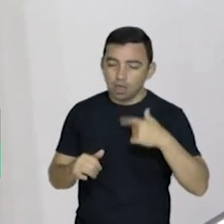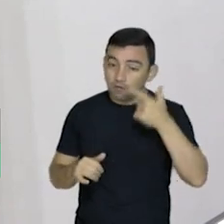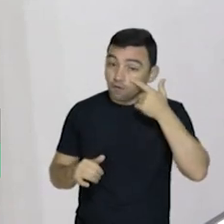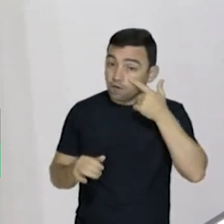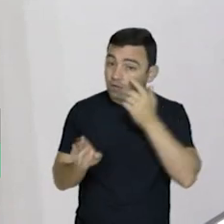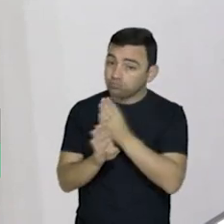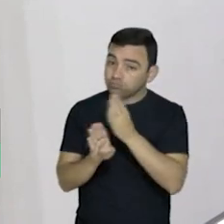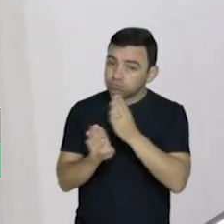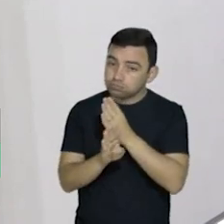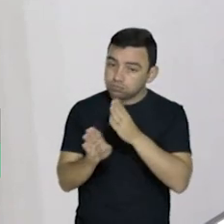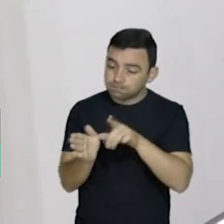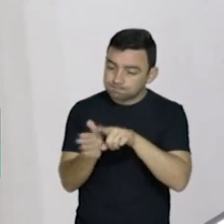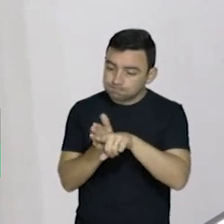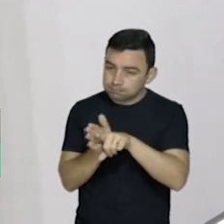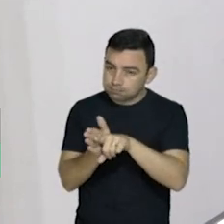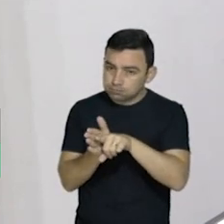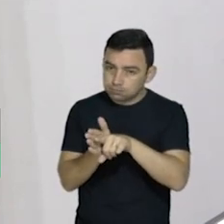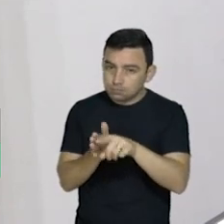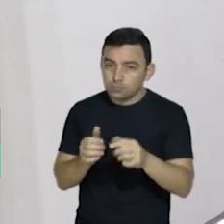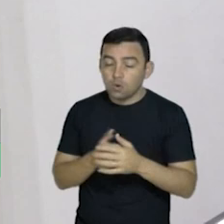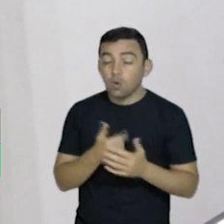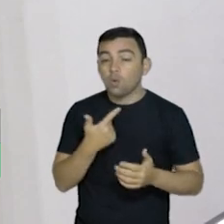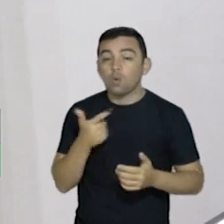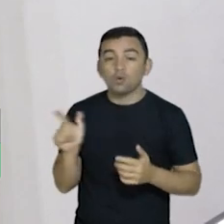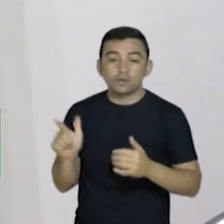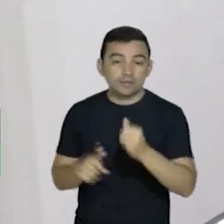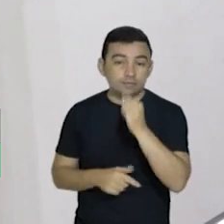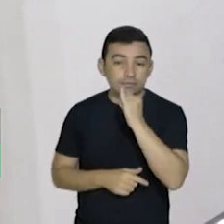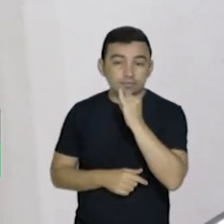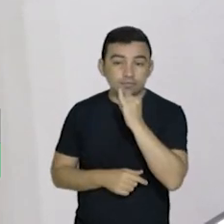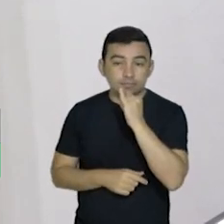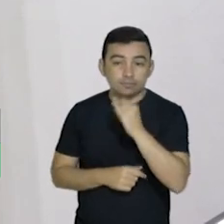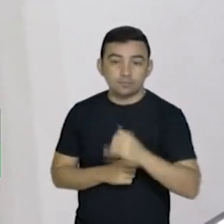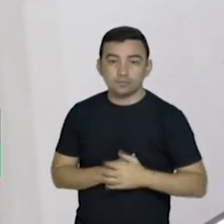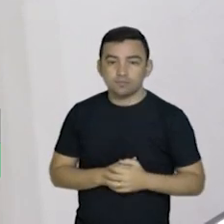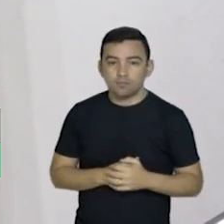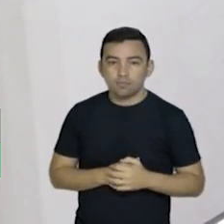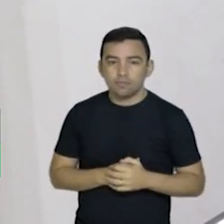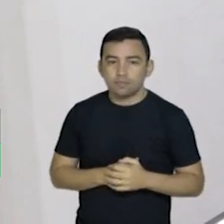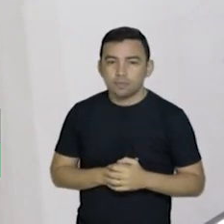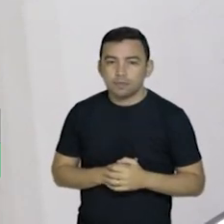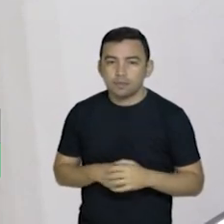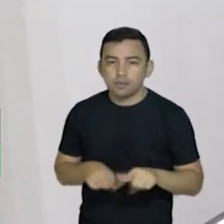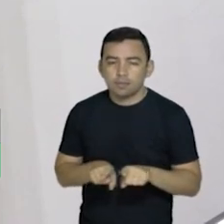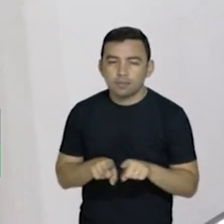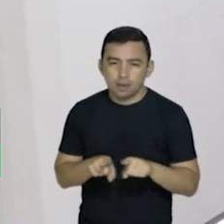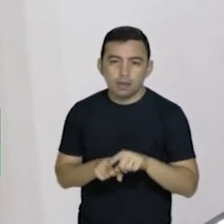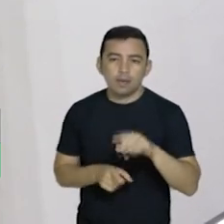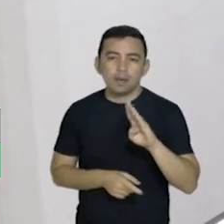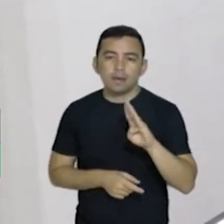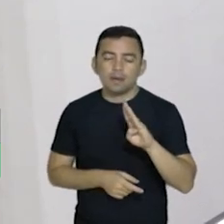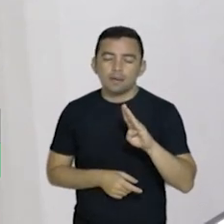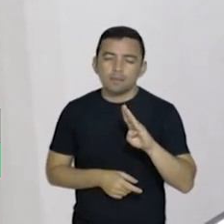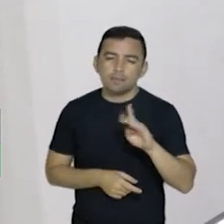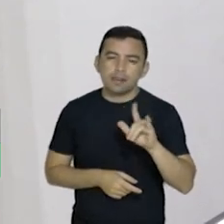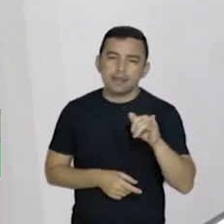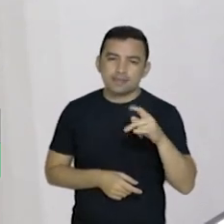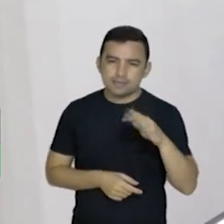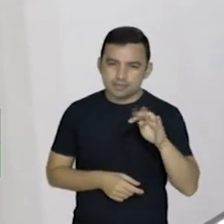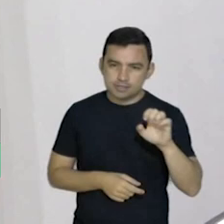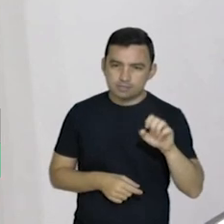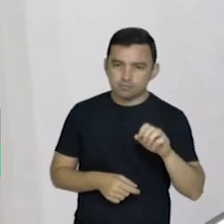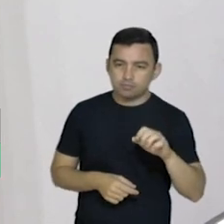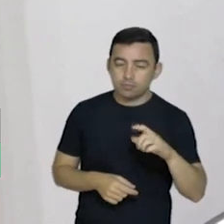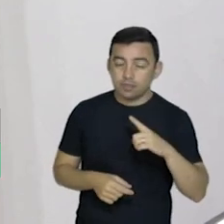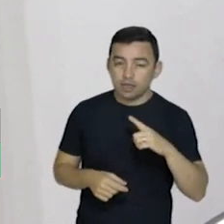apurar outro exemplo blitz de trânsito não é raro encontrarmos o guincho